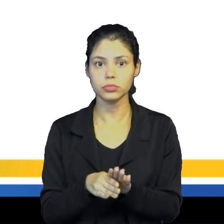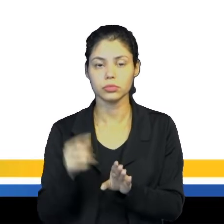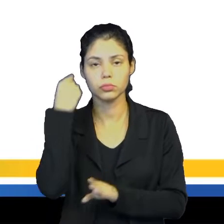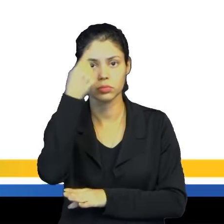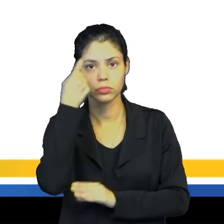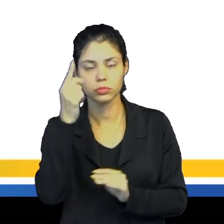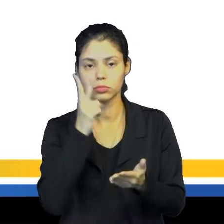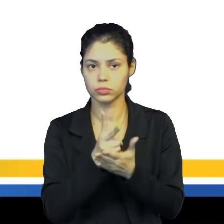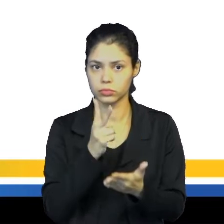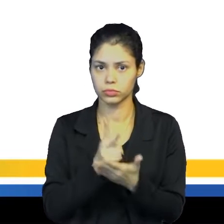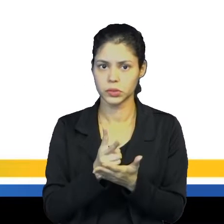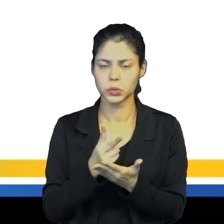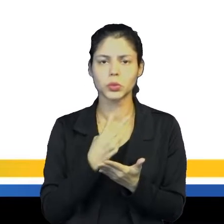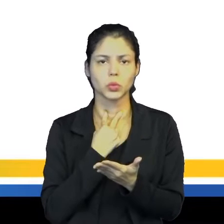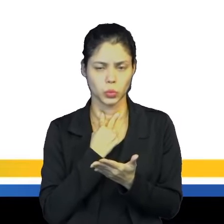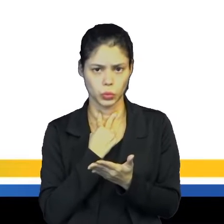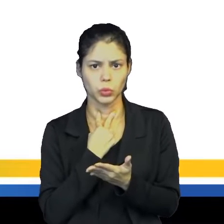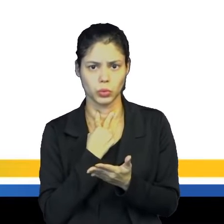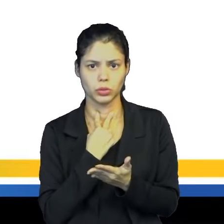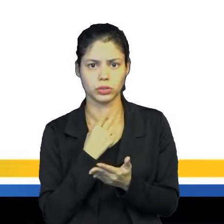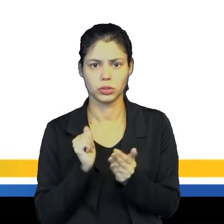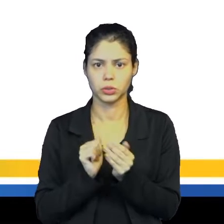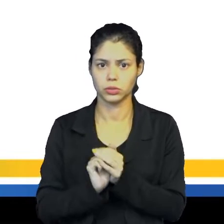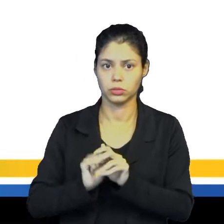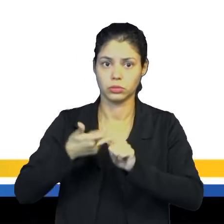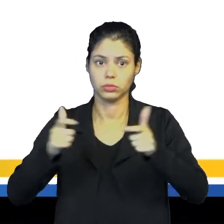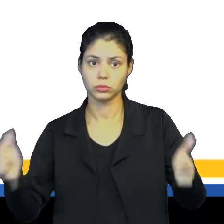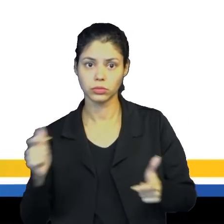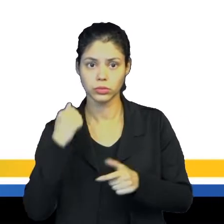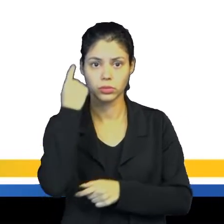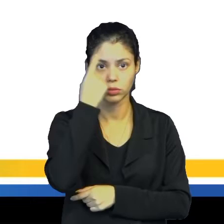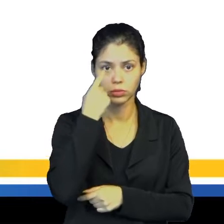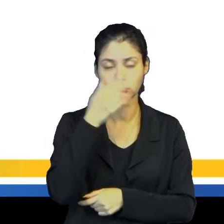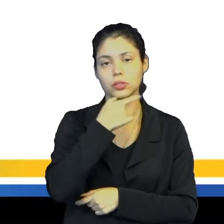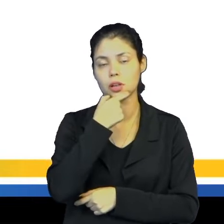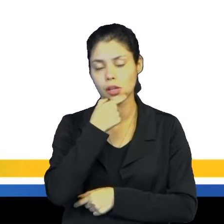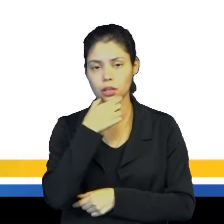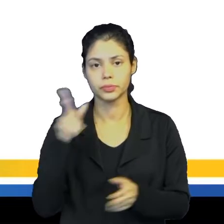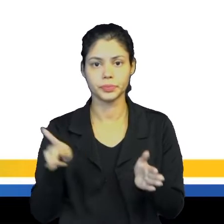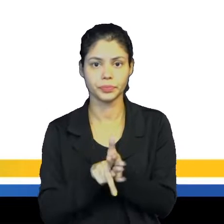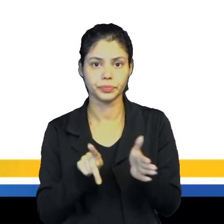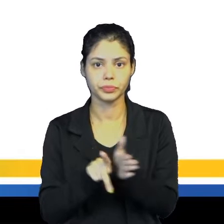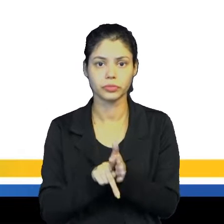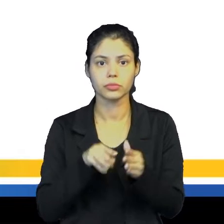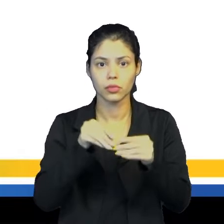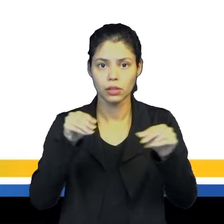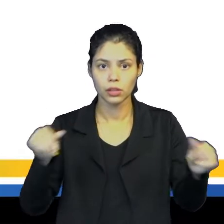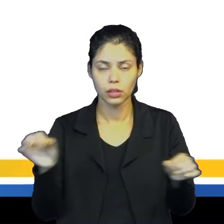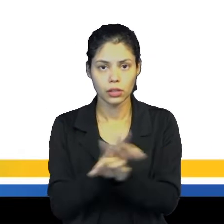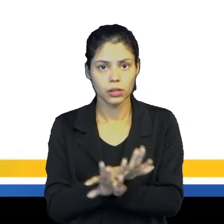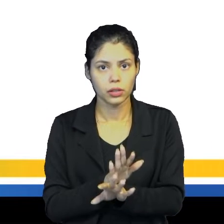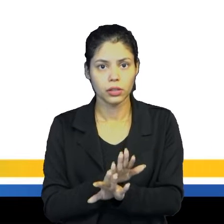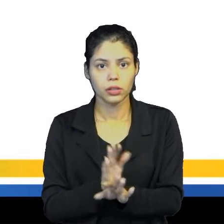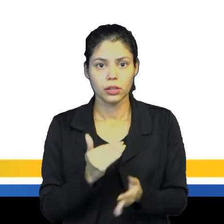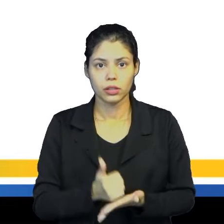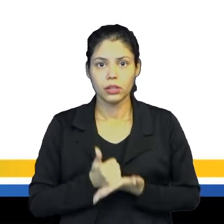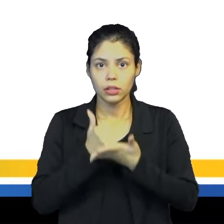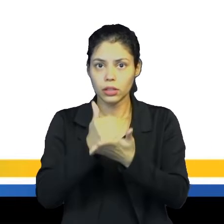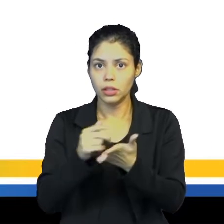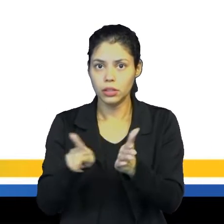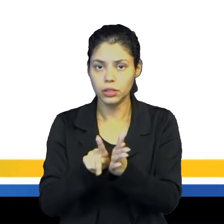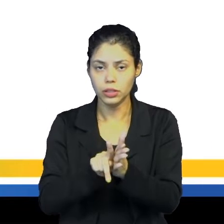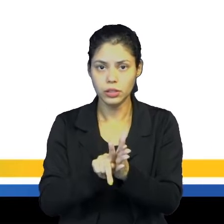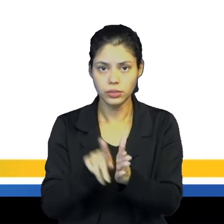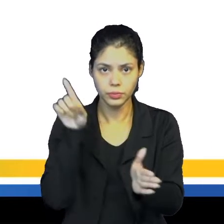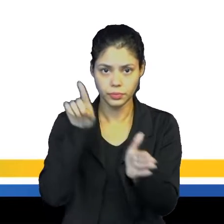estavam ocupados, né, estavam muito ocupados com a expulsão dos franceses do seu próprio território e acabaram relegando ali